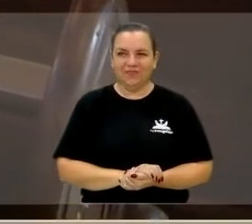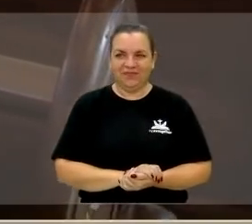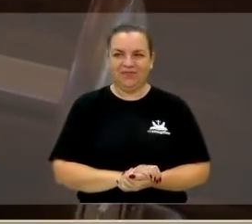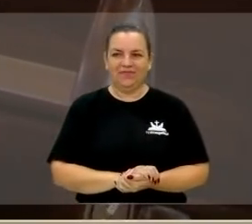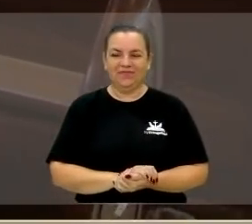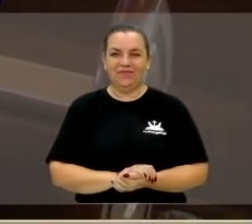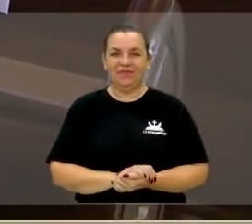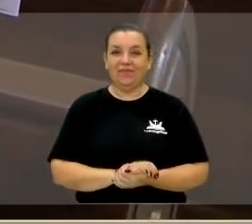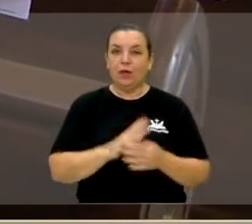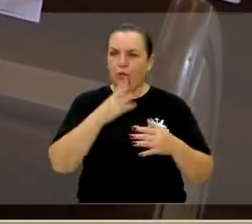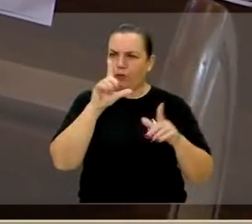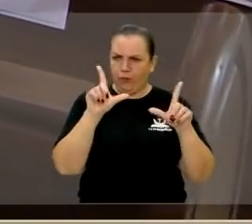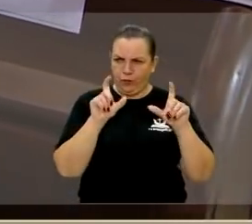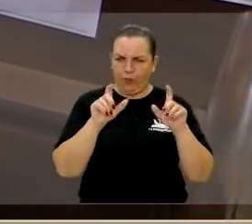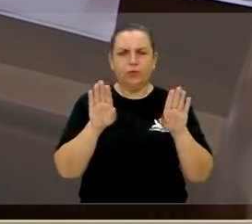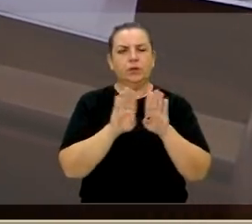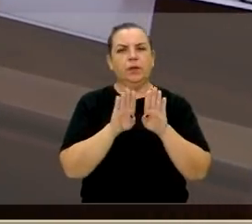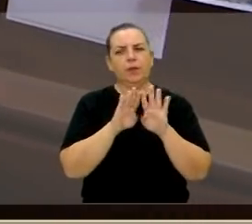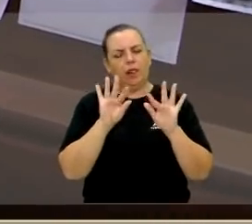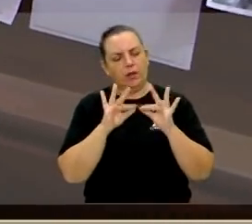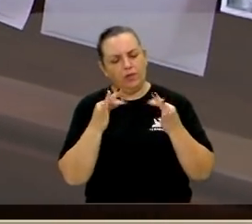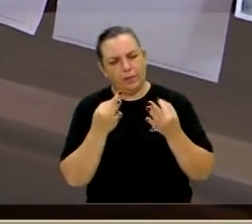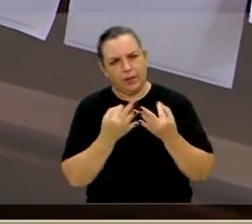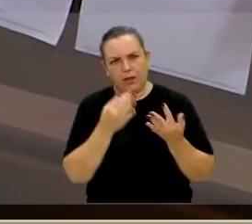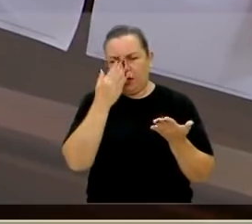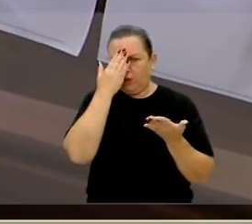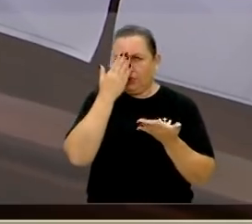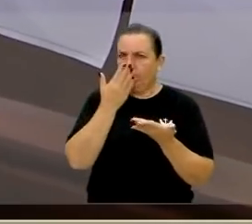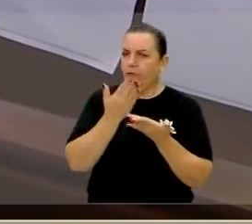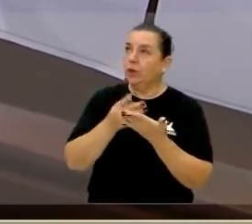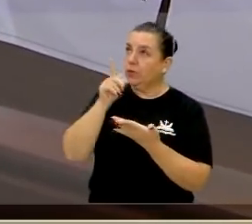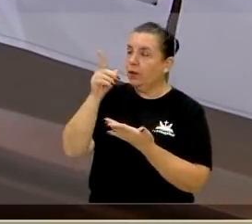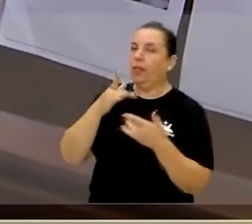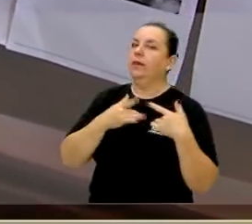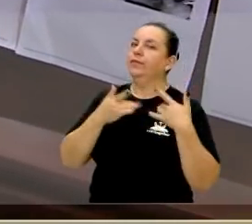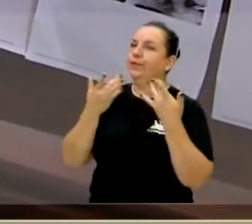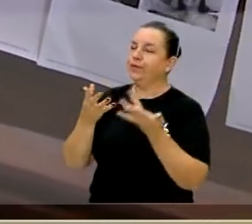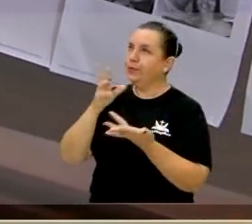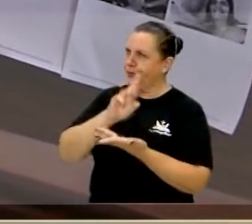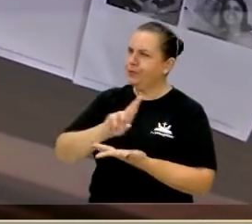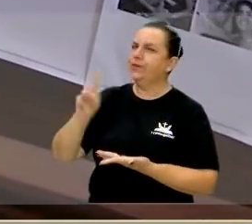de famílias, confiando na misericórdia do Senhor.